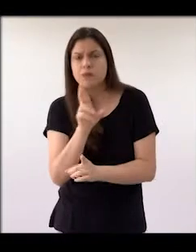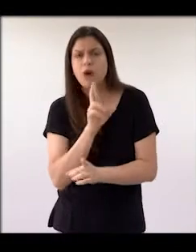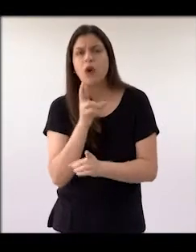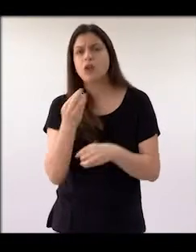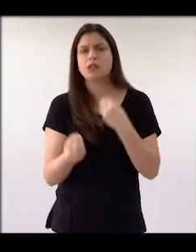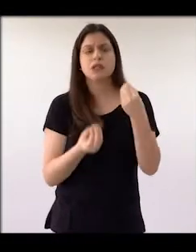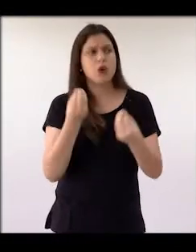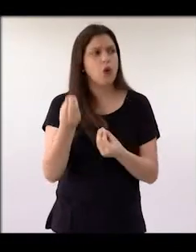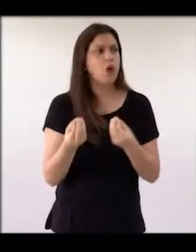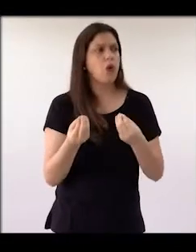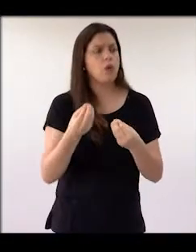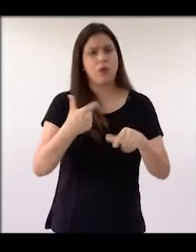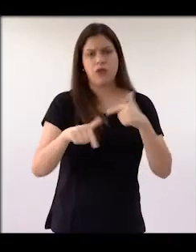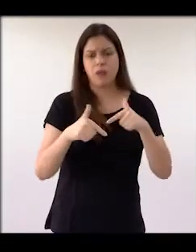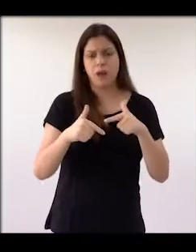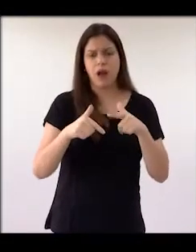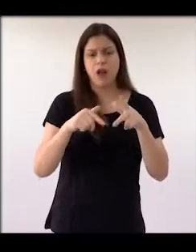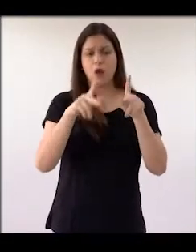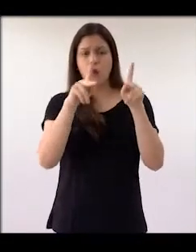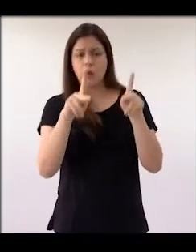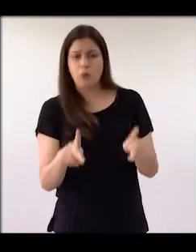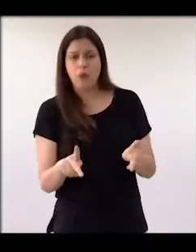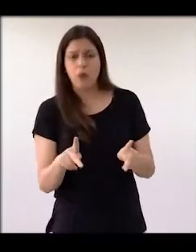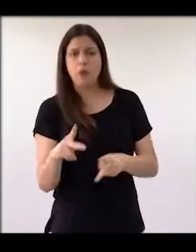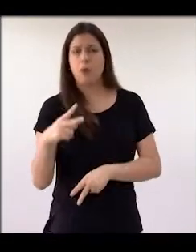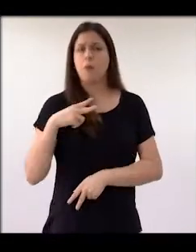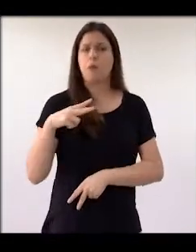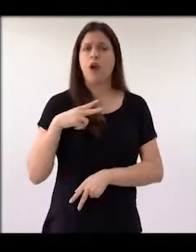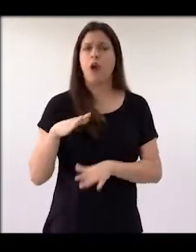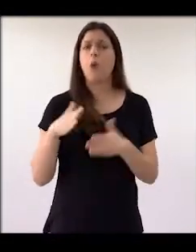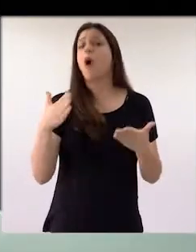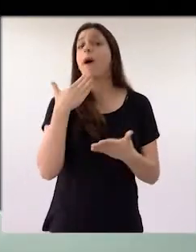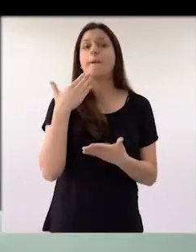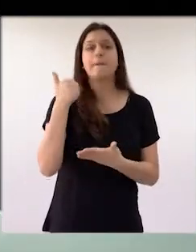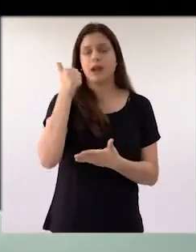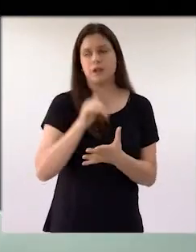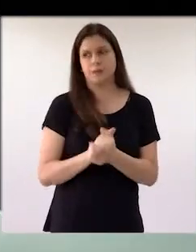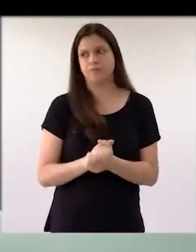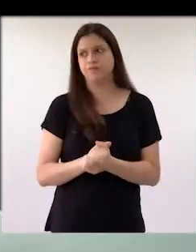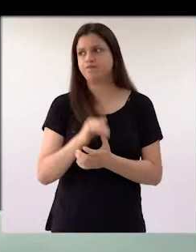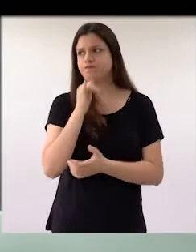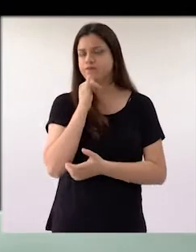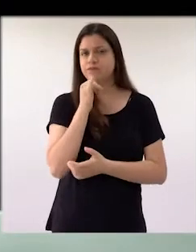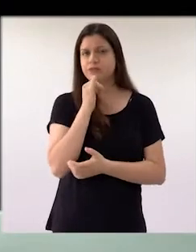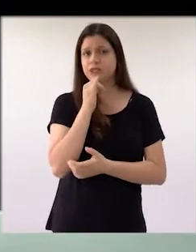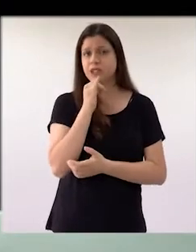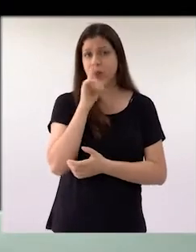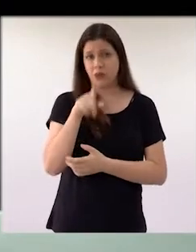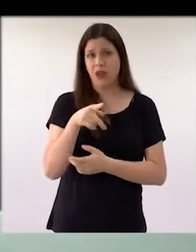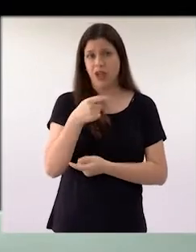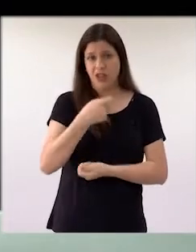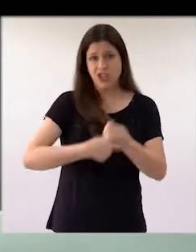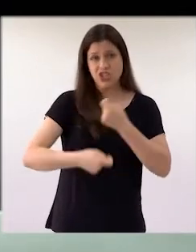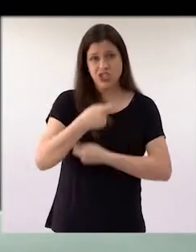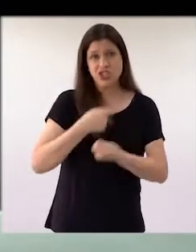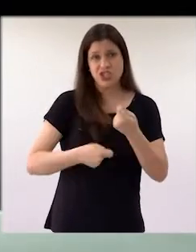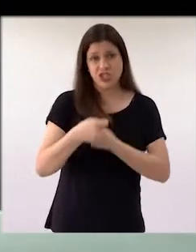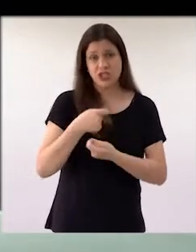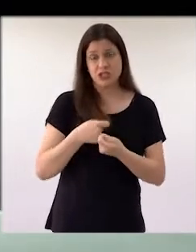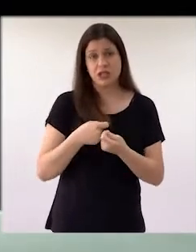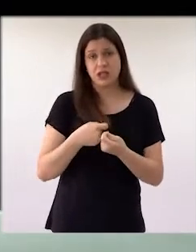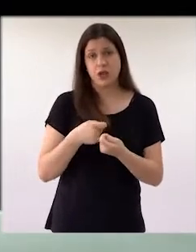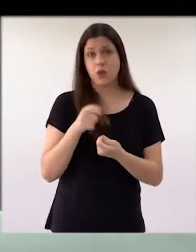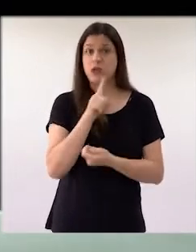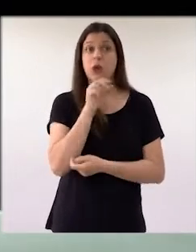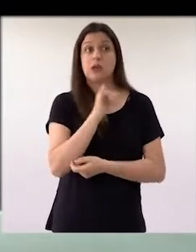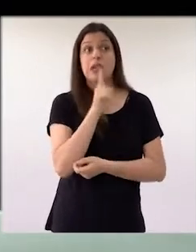um tipo de provisão de serviço público ou privado, quem seria o mais eficiente? Quando a gente fala essa eficiência, é mais do ponto de vista de gestão e não se a